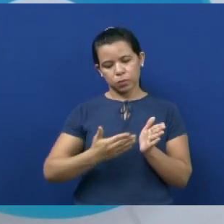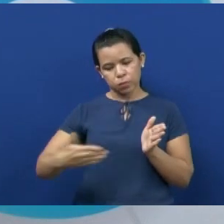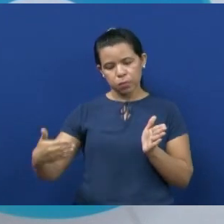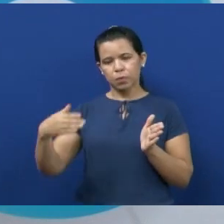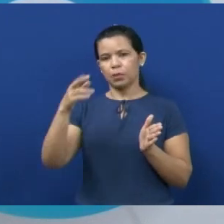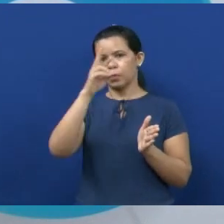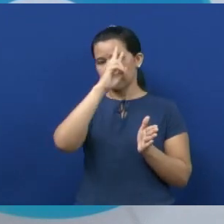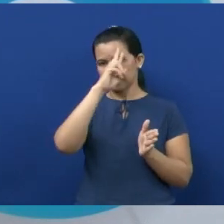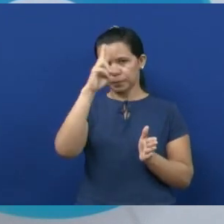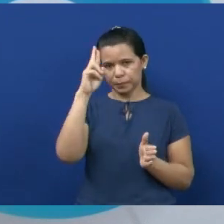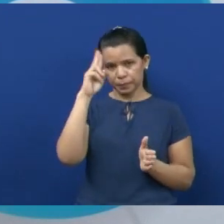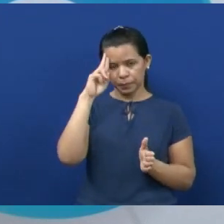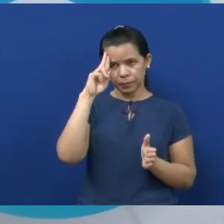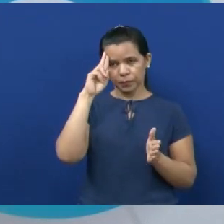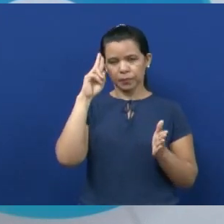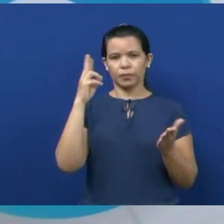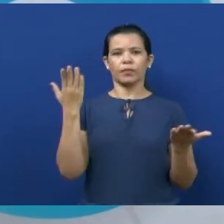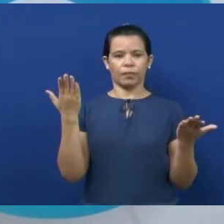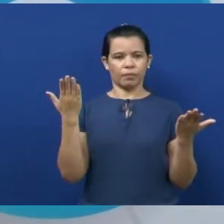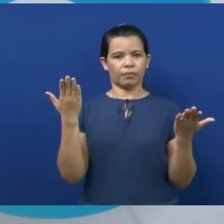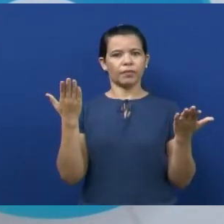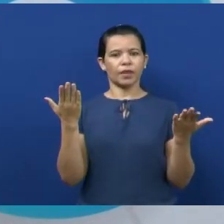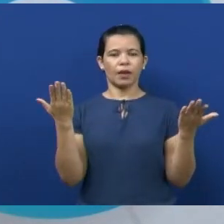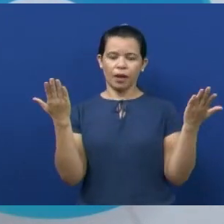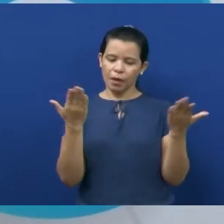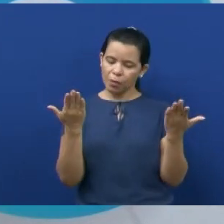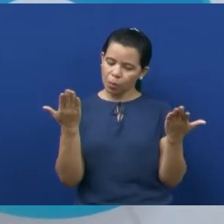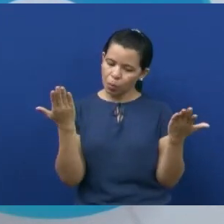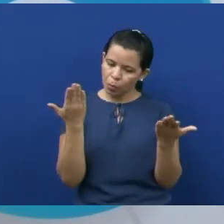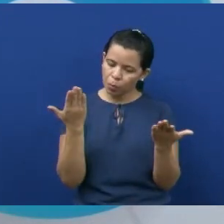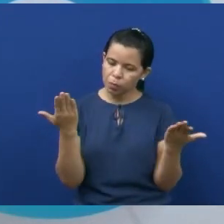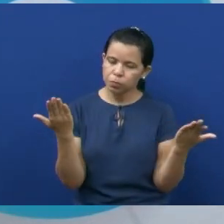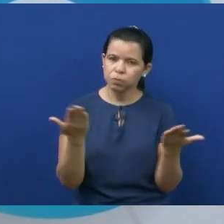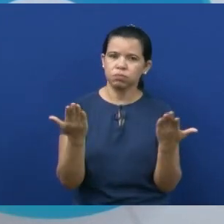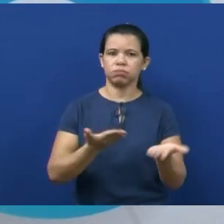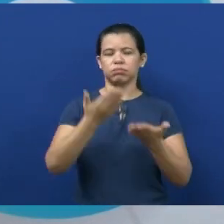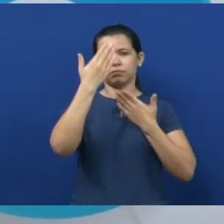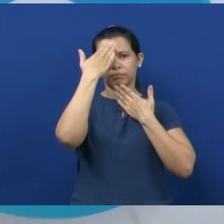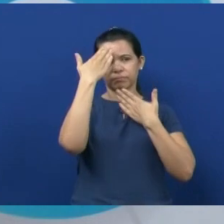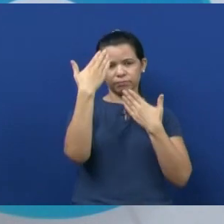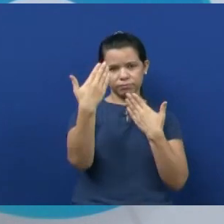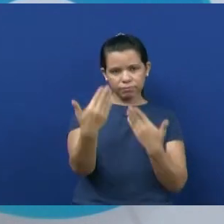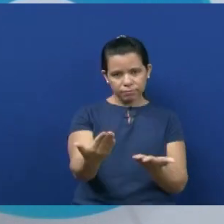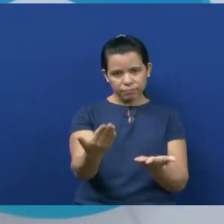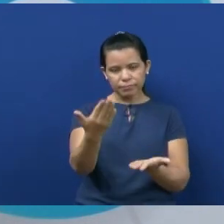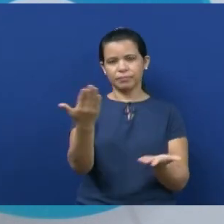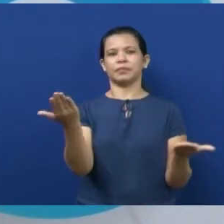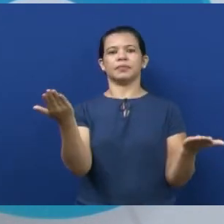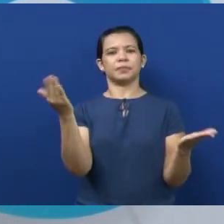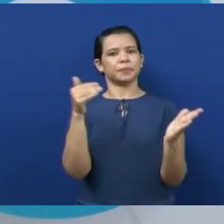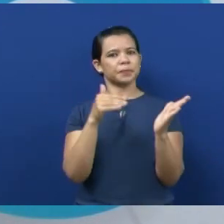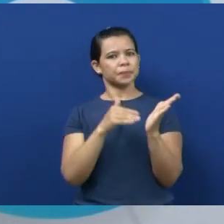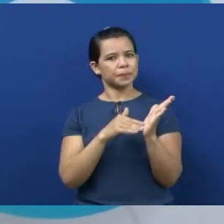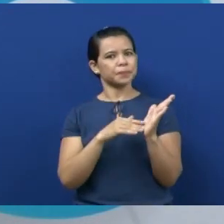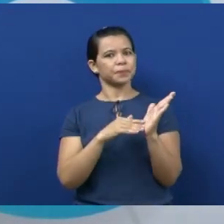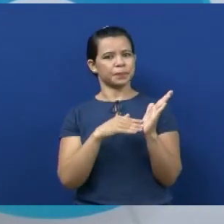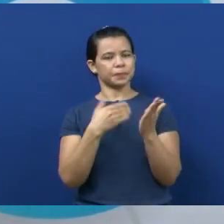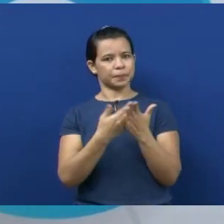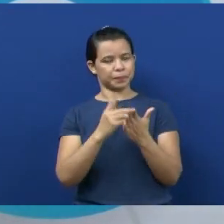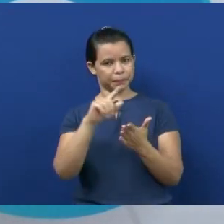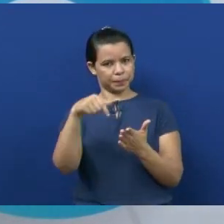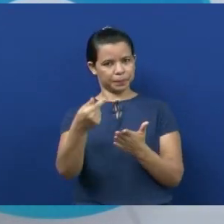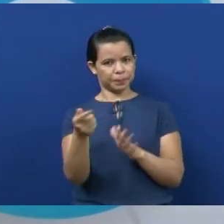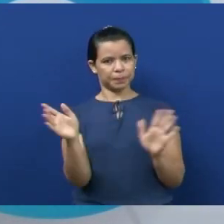bom? Então, essa foi a nossa aula de hoje. Obrigada pela atenção de vocês e até a próxima aula, viu?